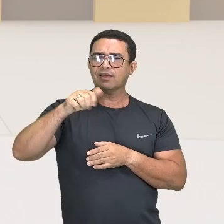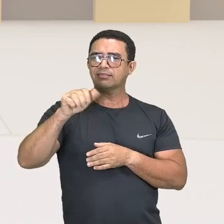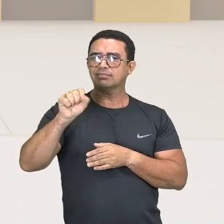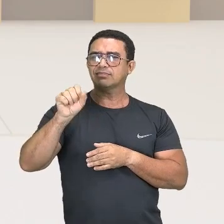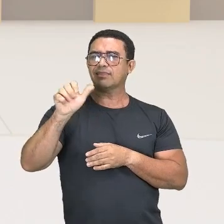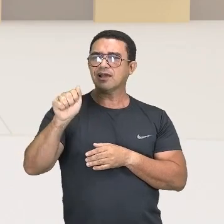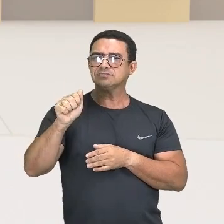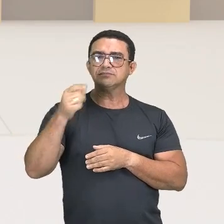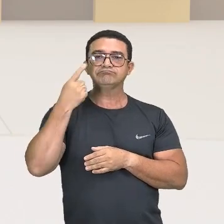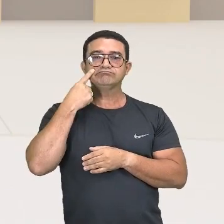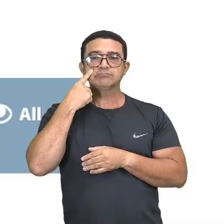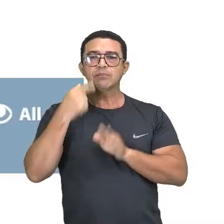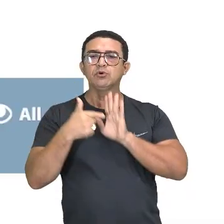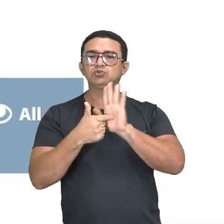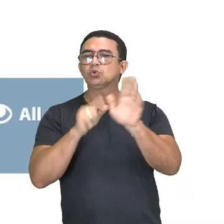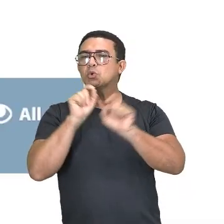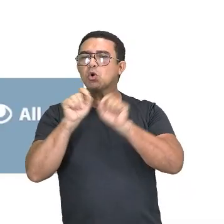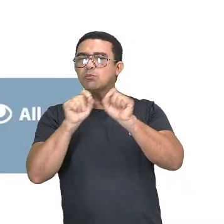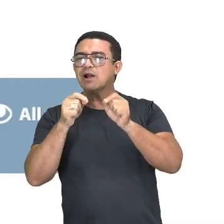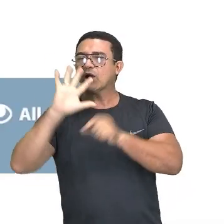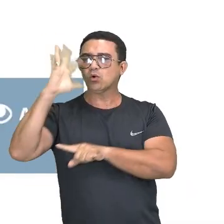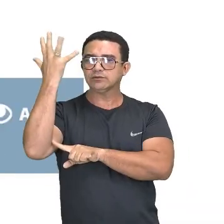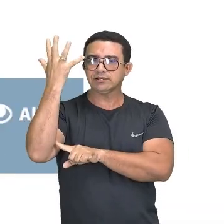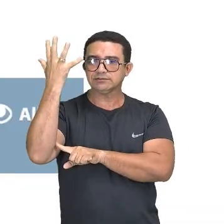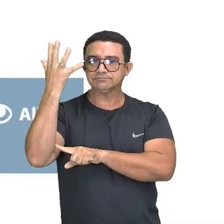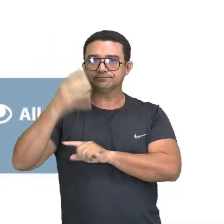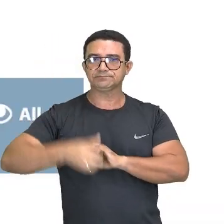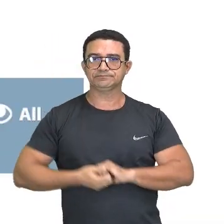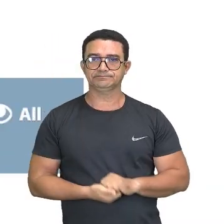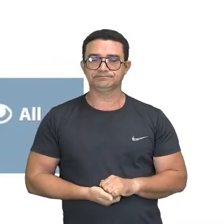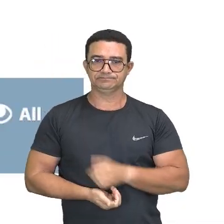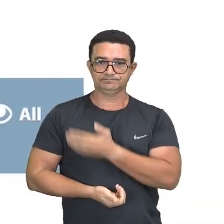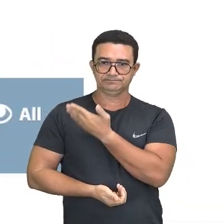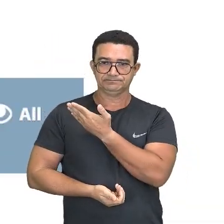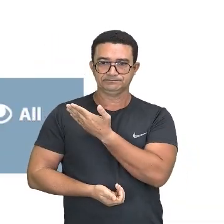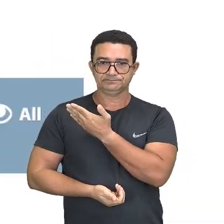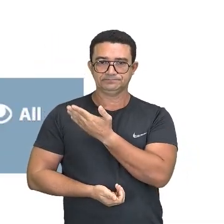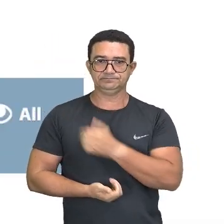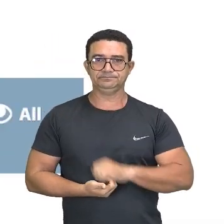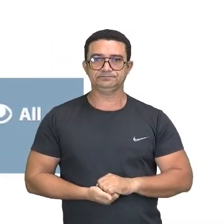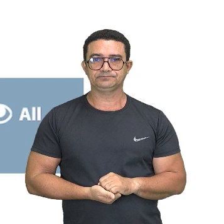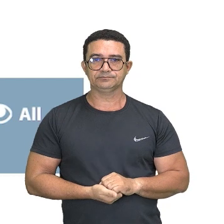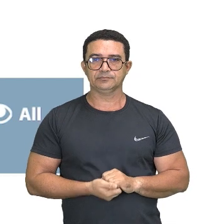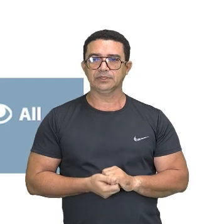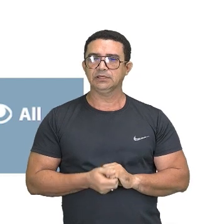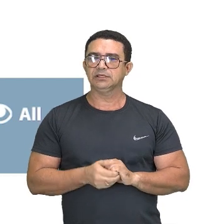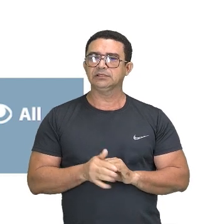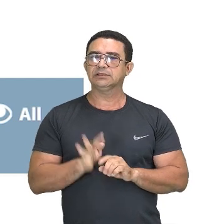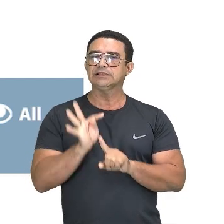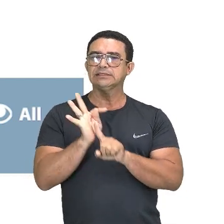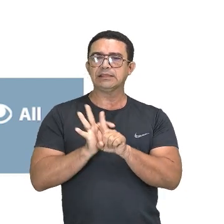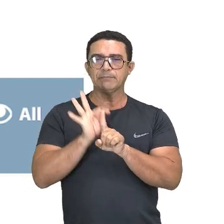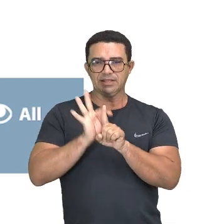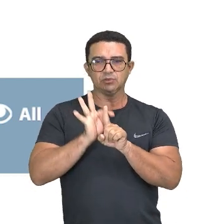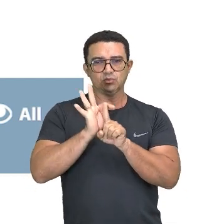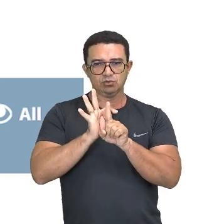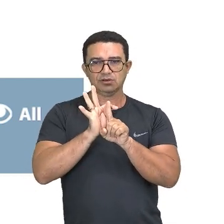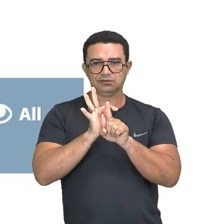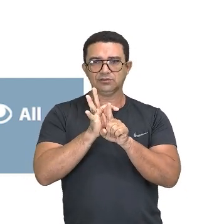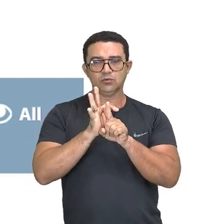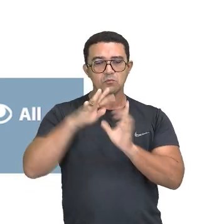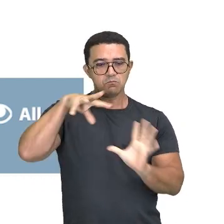numa simulação para a gente. Olha só, nós temos aí a temperatura do planeta sendo aumentada,